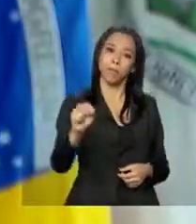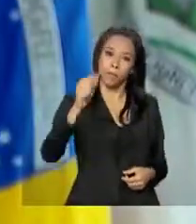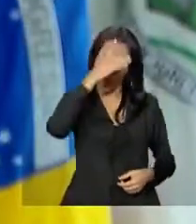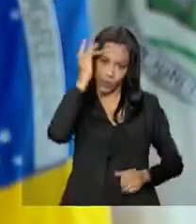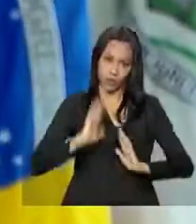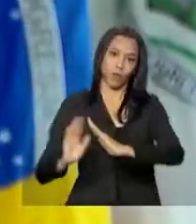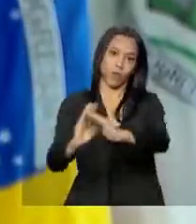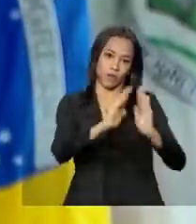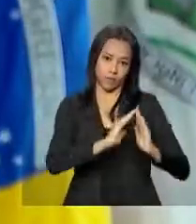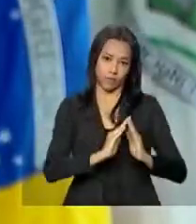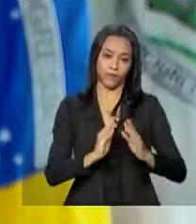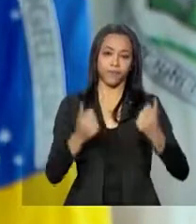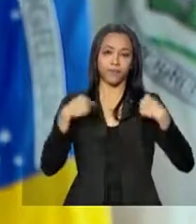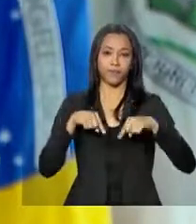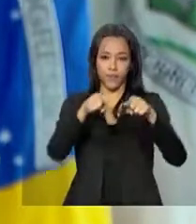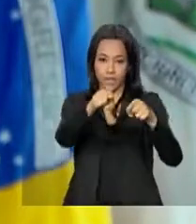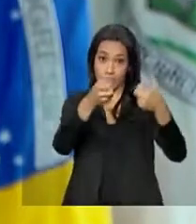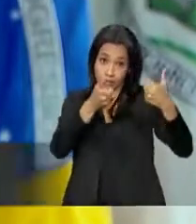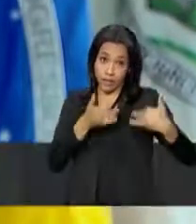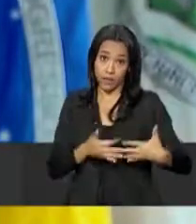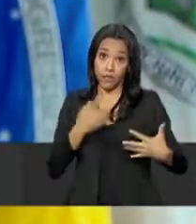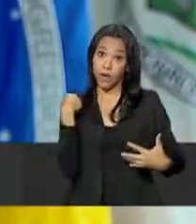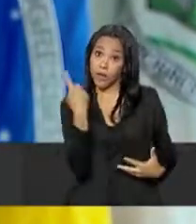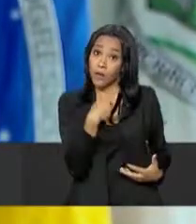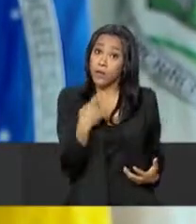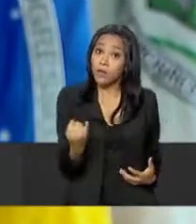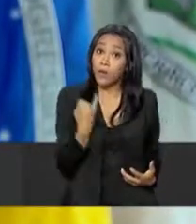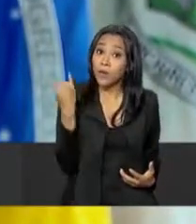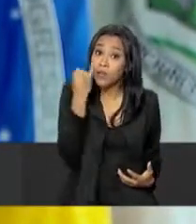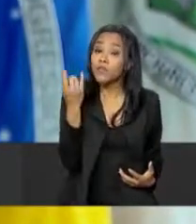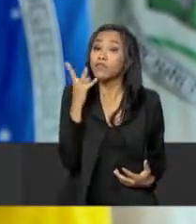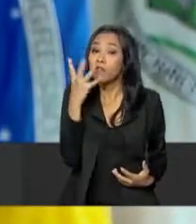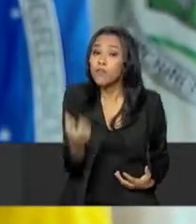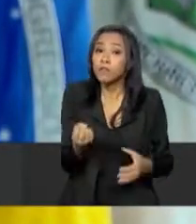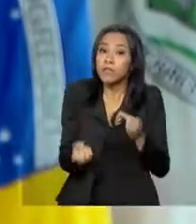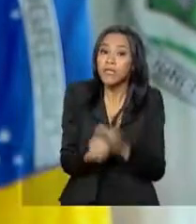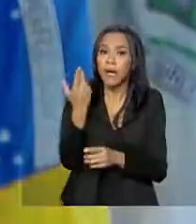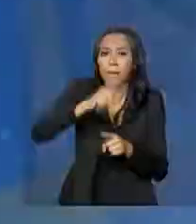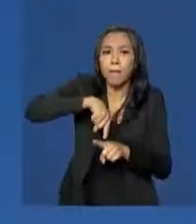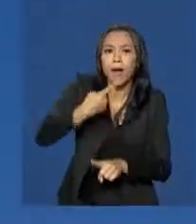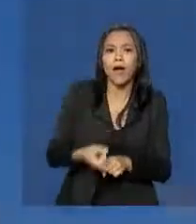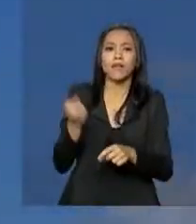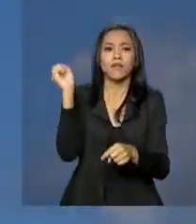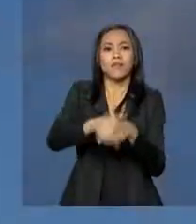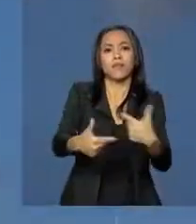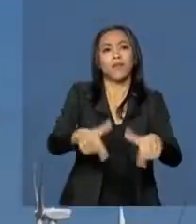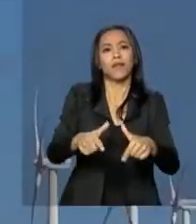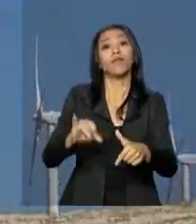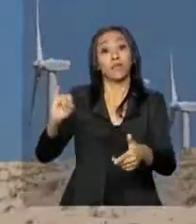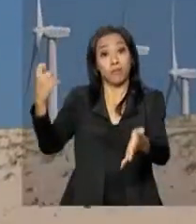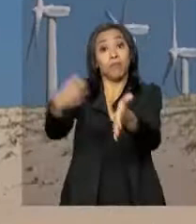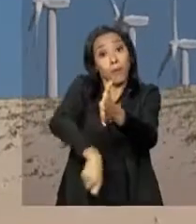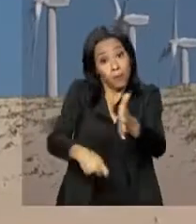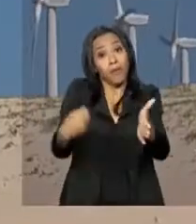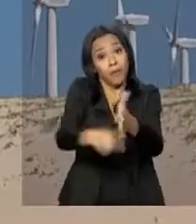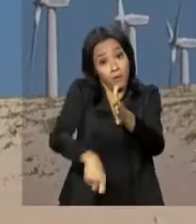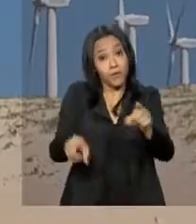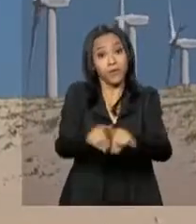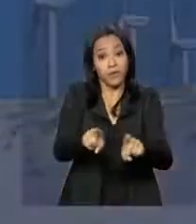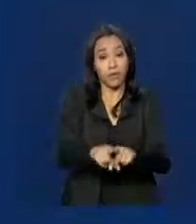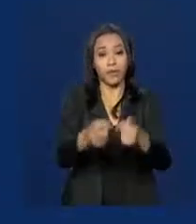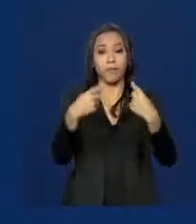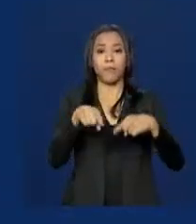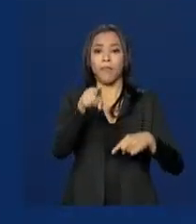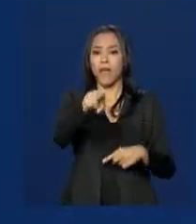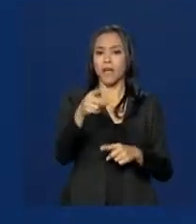é importante, porque nós vamos gerar mais empregos e trazer mais divisas para o município. As usinas eólicas respondem por